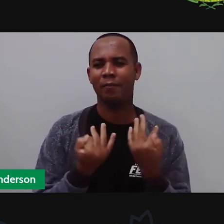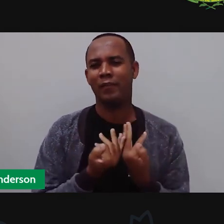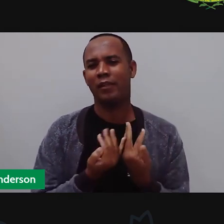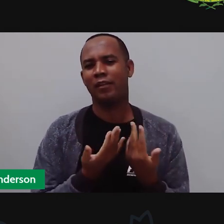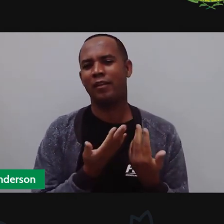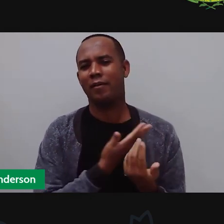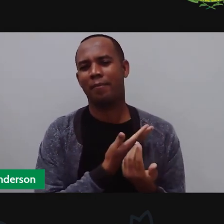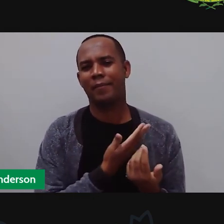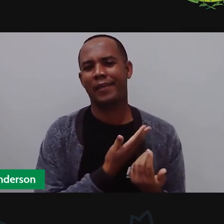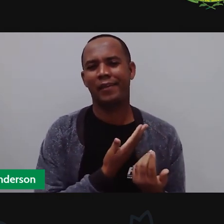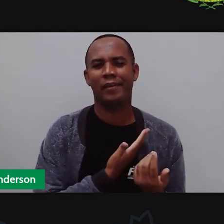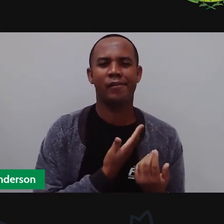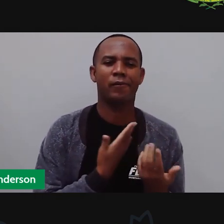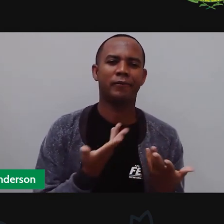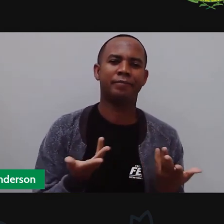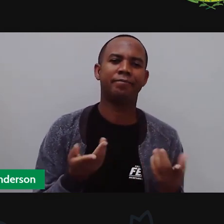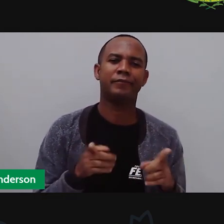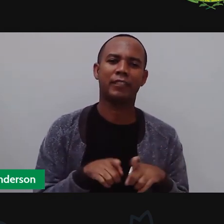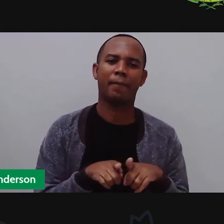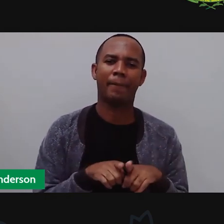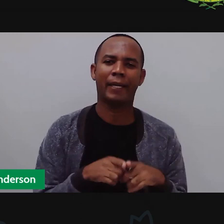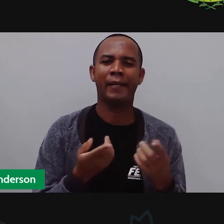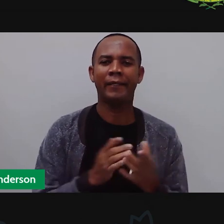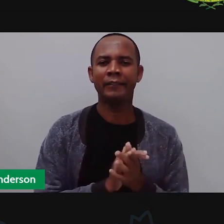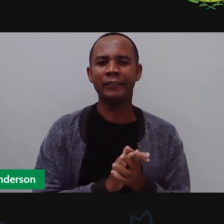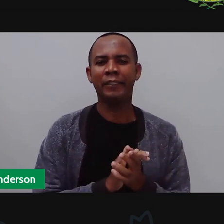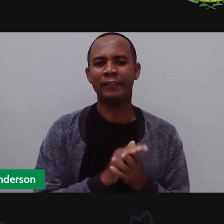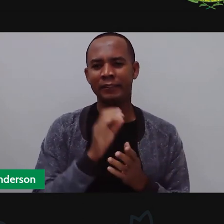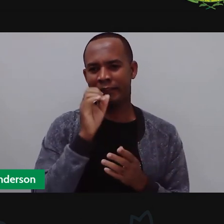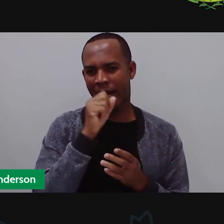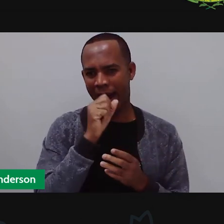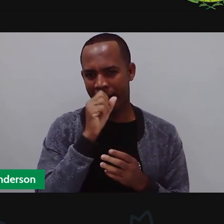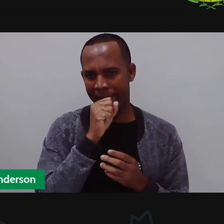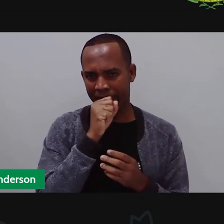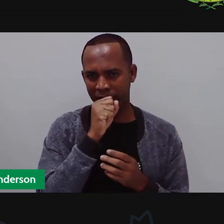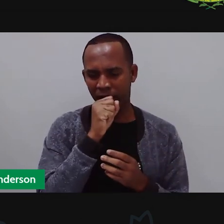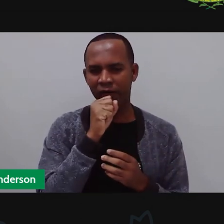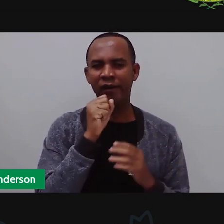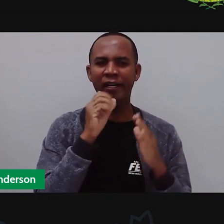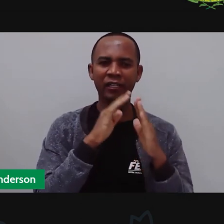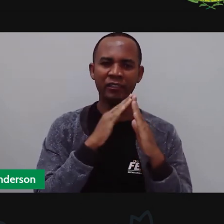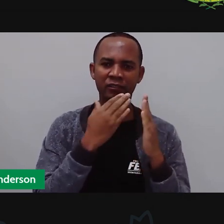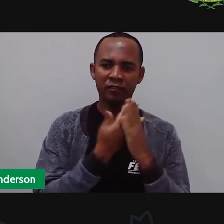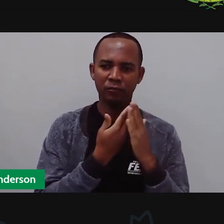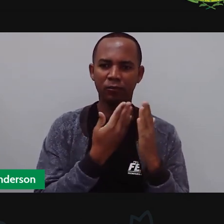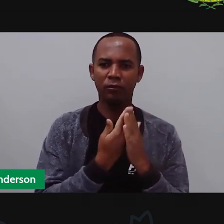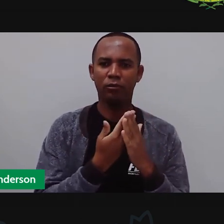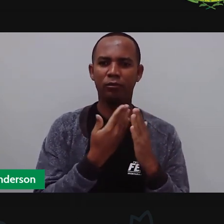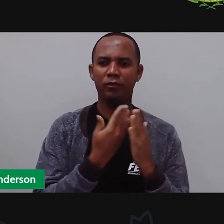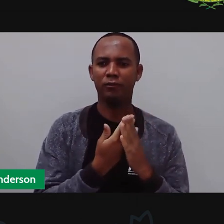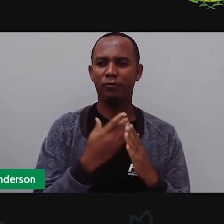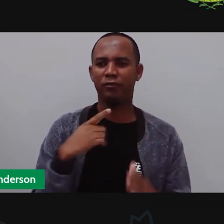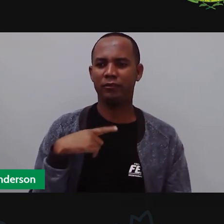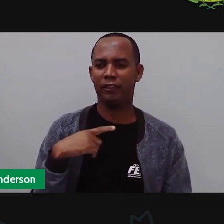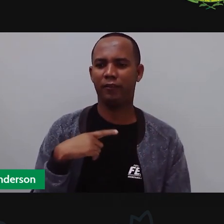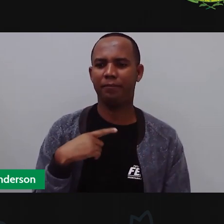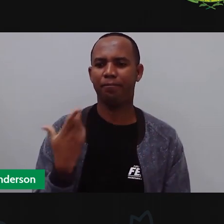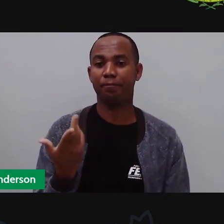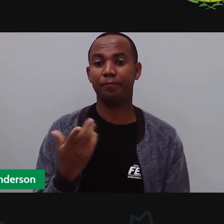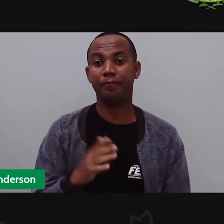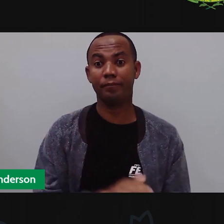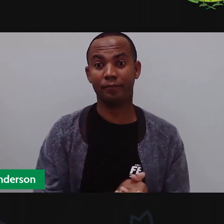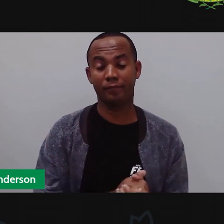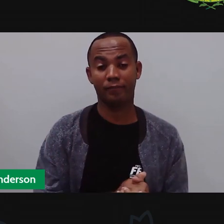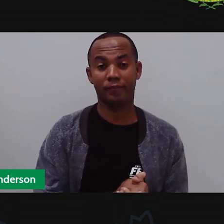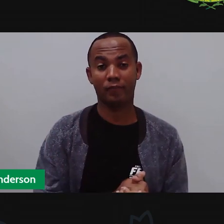brincar e descansar um pouquinho, porque sábado temos aula, Anderson. Pois é, sábado tem aula aí.